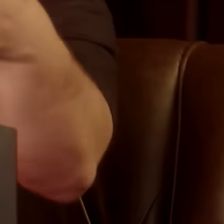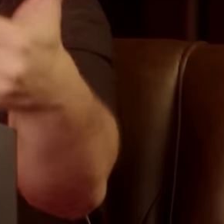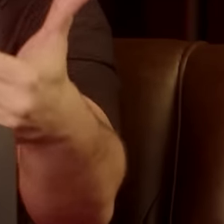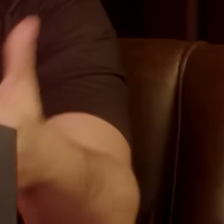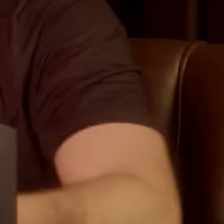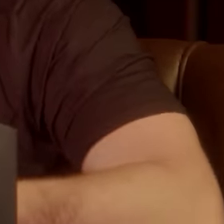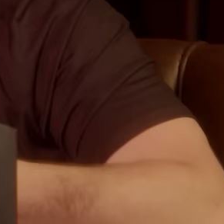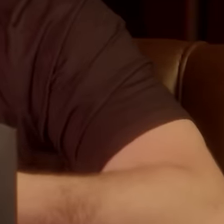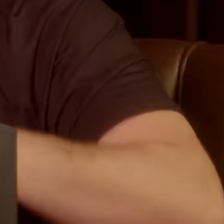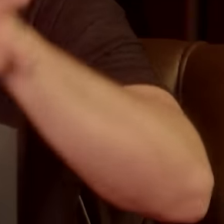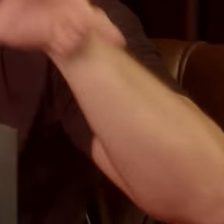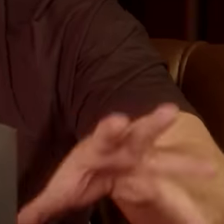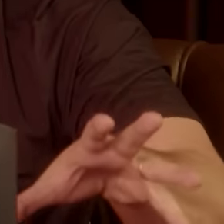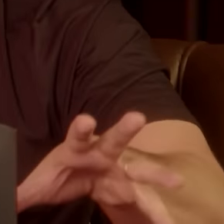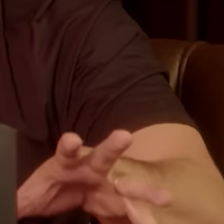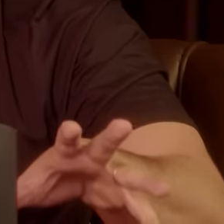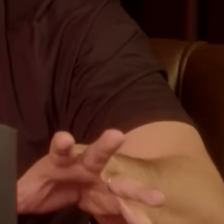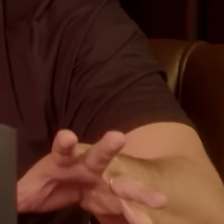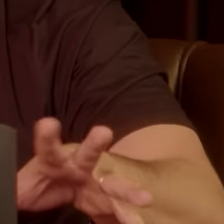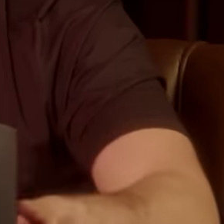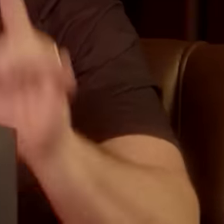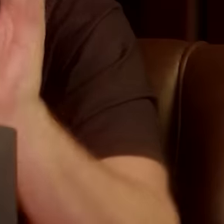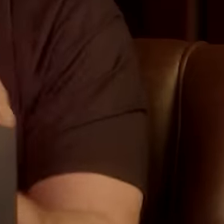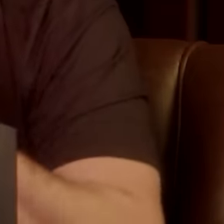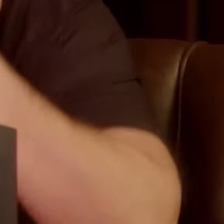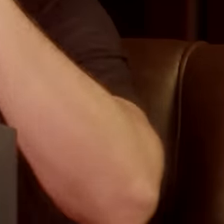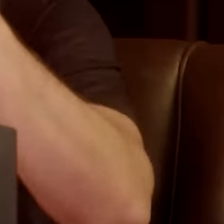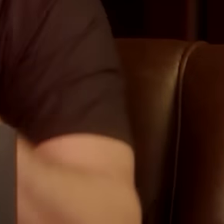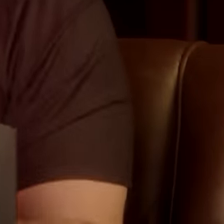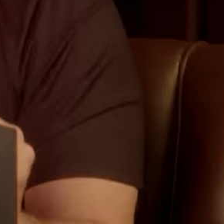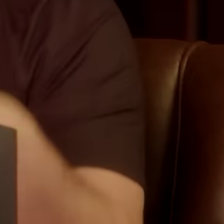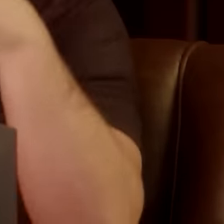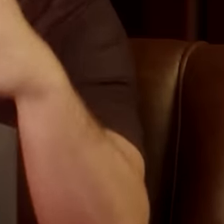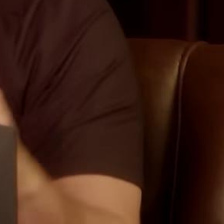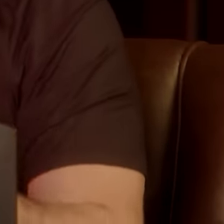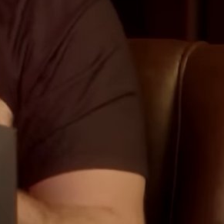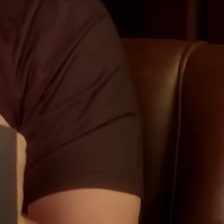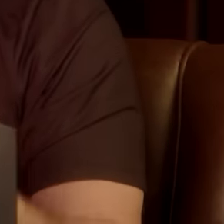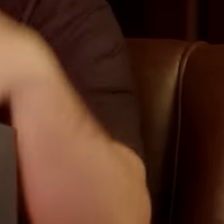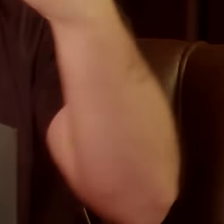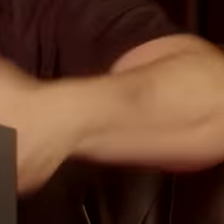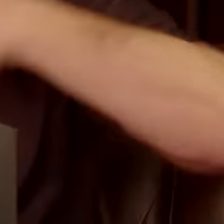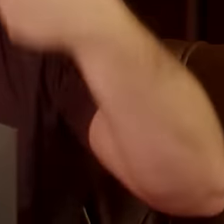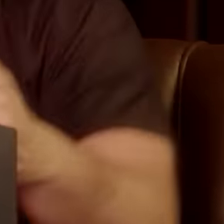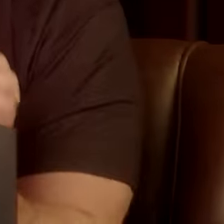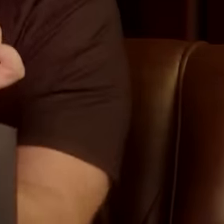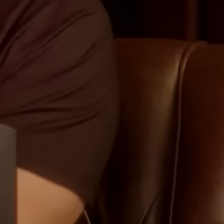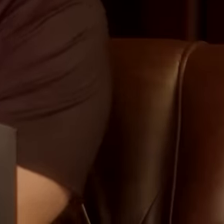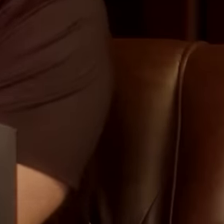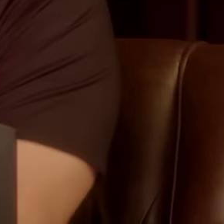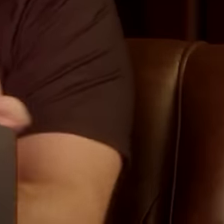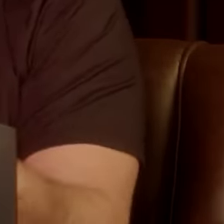jogo quer ir para Las Vegas quer jogar Cassino é isso daqui que vai acontecer na tua vida então ganhou parou perdeu parou não fica tentando